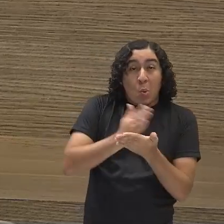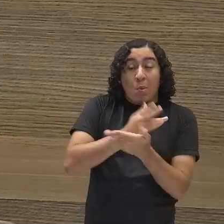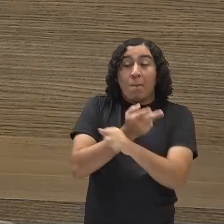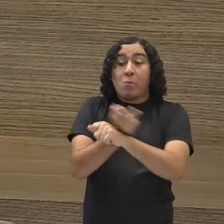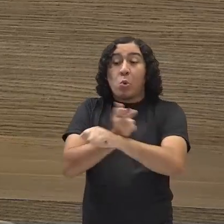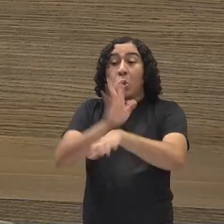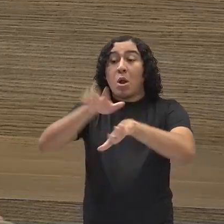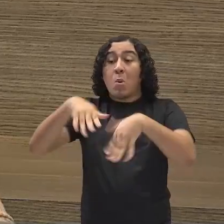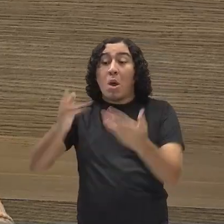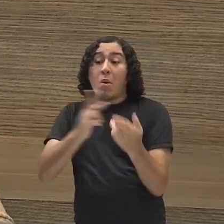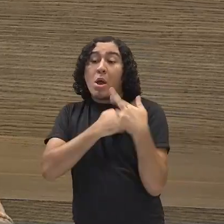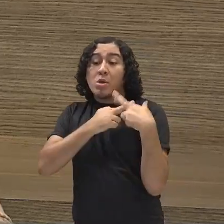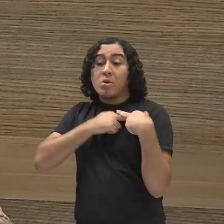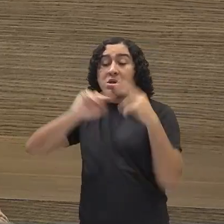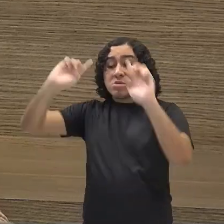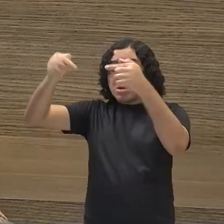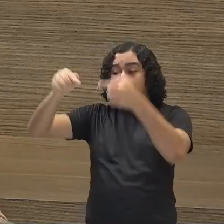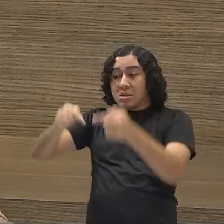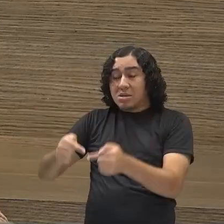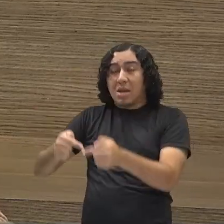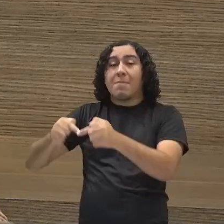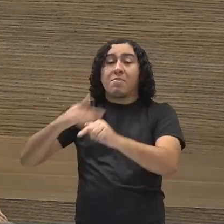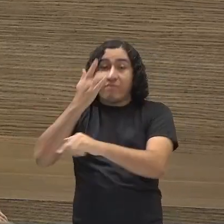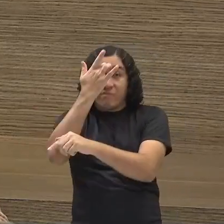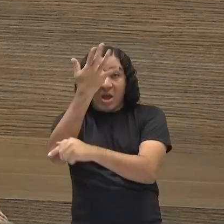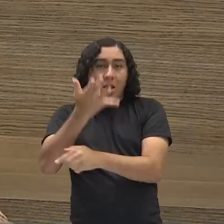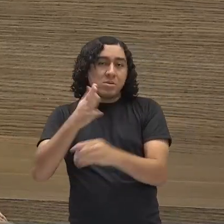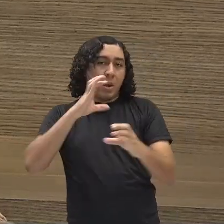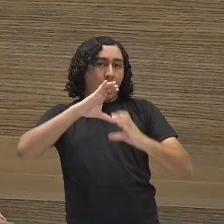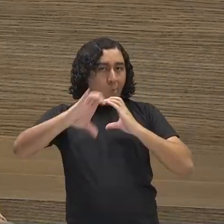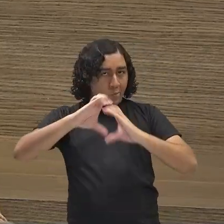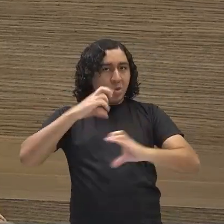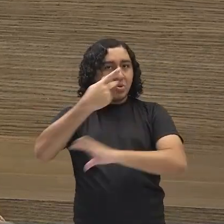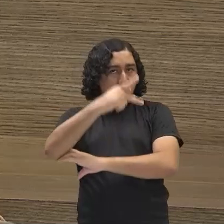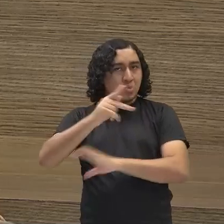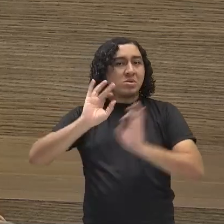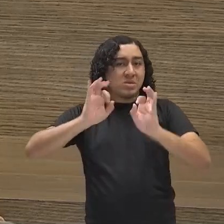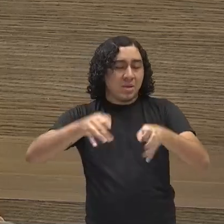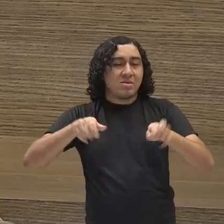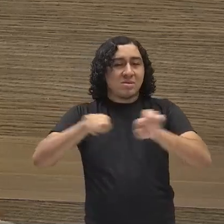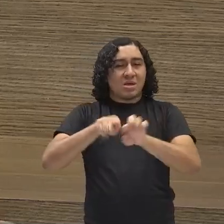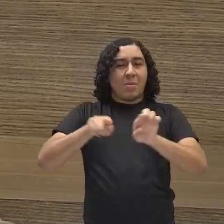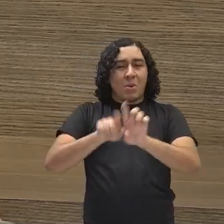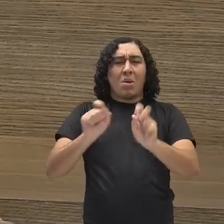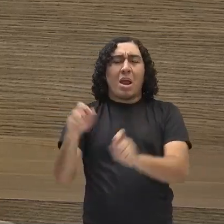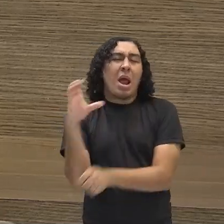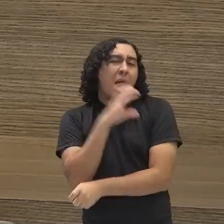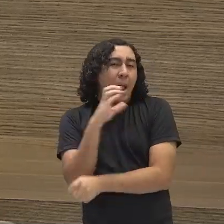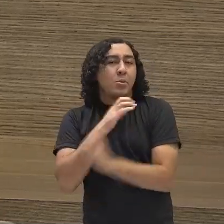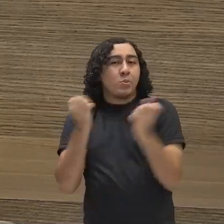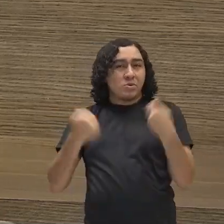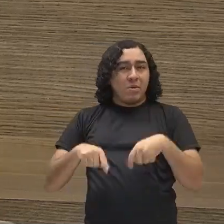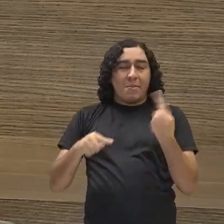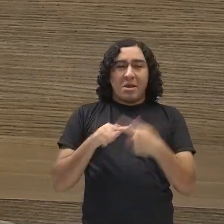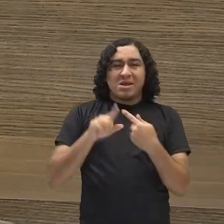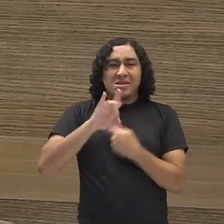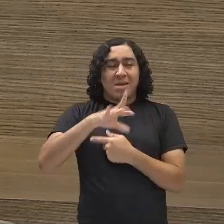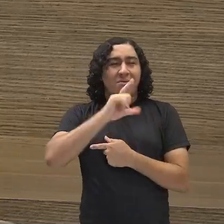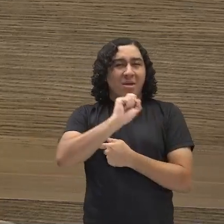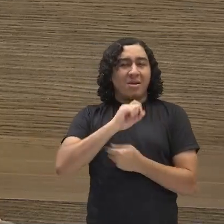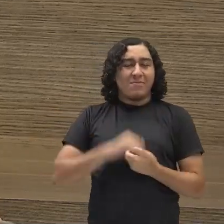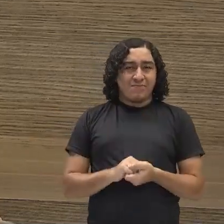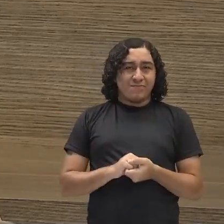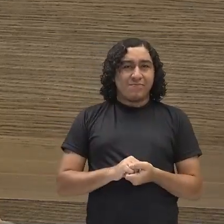Para facilitar a comunicação de vocês, tá bom? E para ser mais rápido, porque não adianta você mandar uma mensagem para o